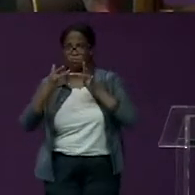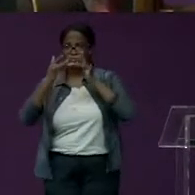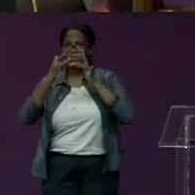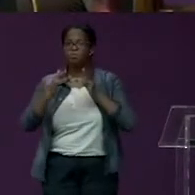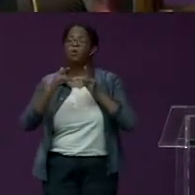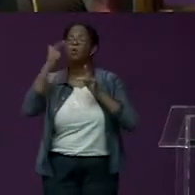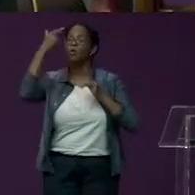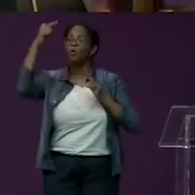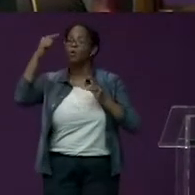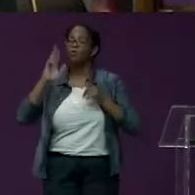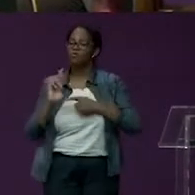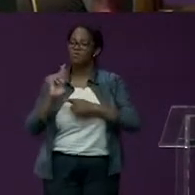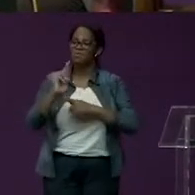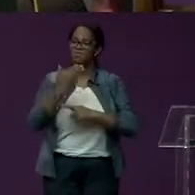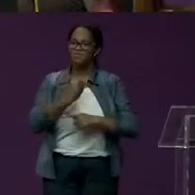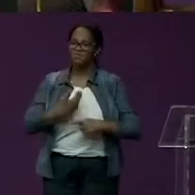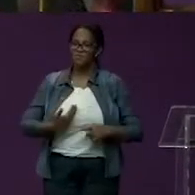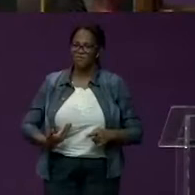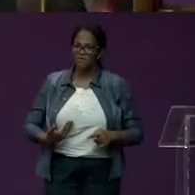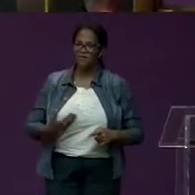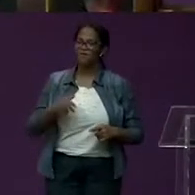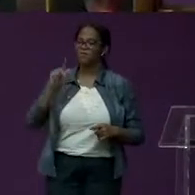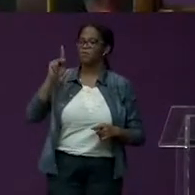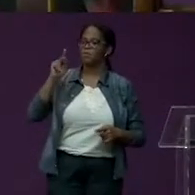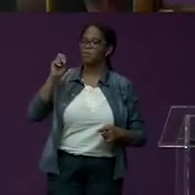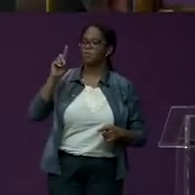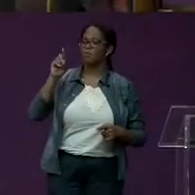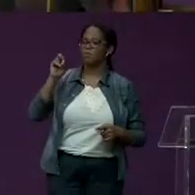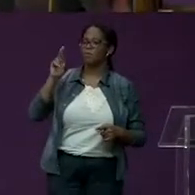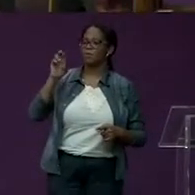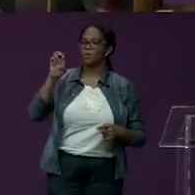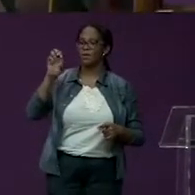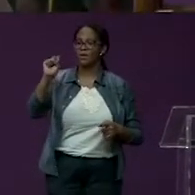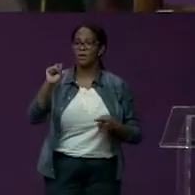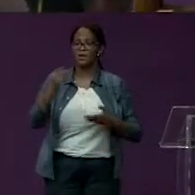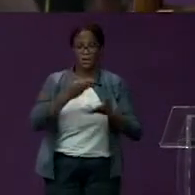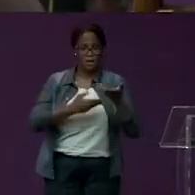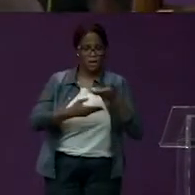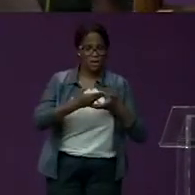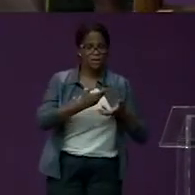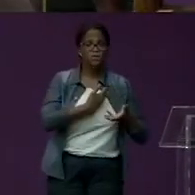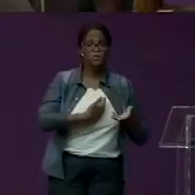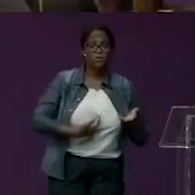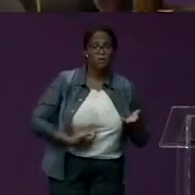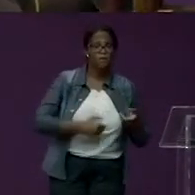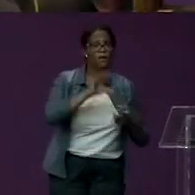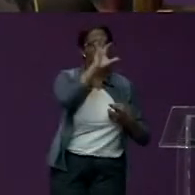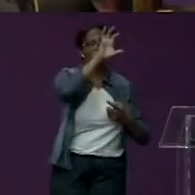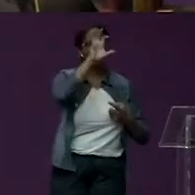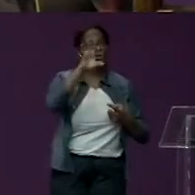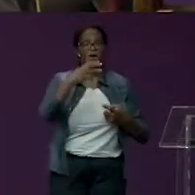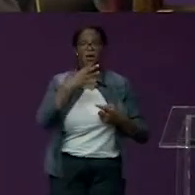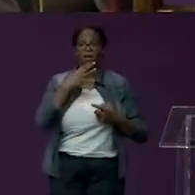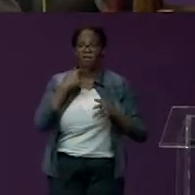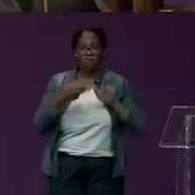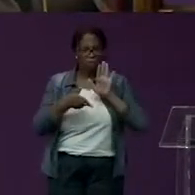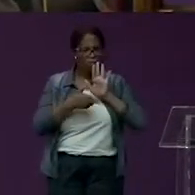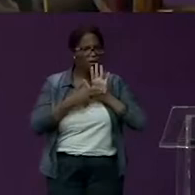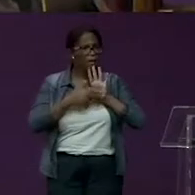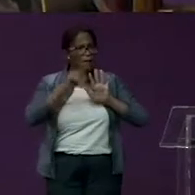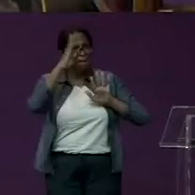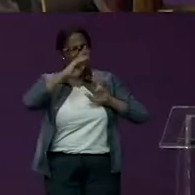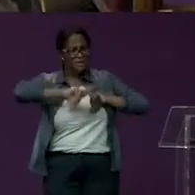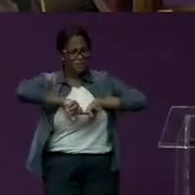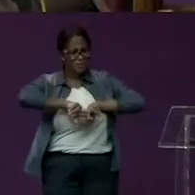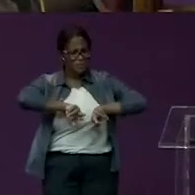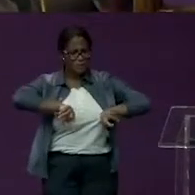da República em geral, mas com os níveis também, relação com os governos dos estados, reconhecer essa diversidade do Brasil, né, o